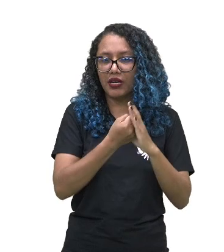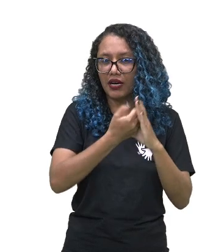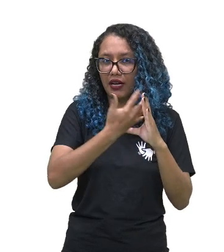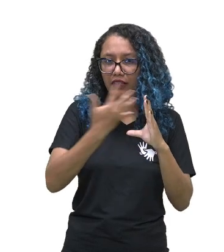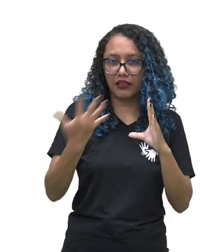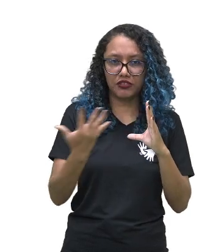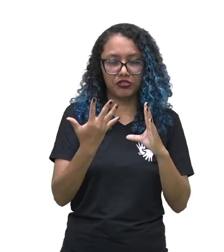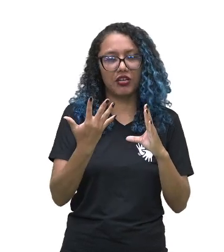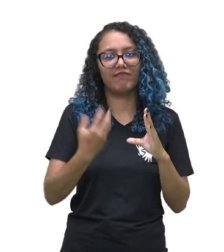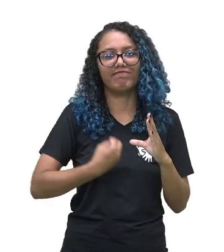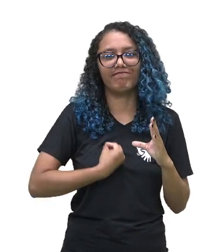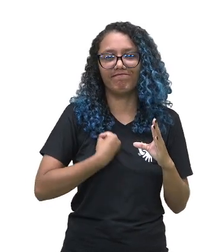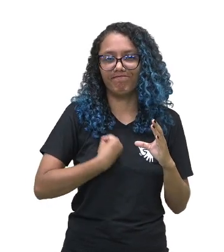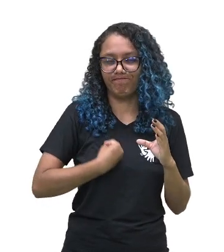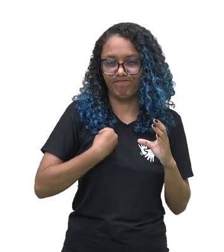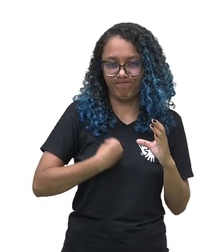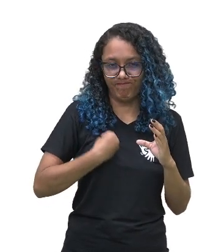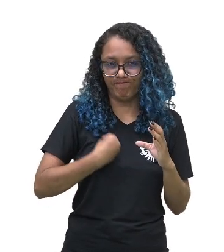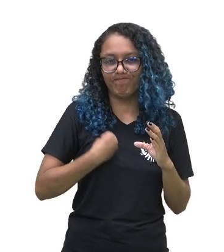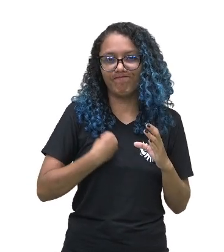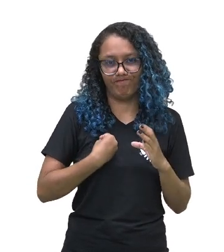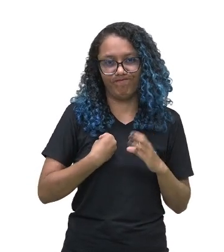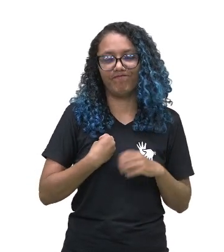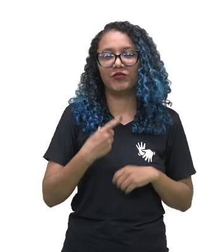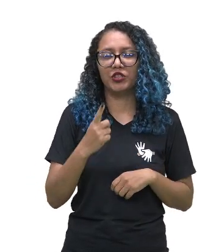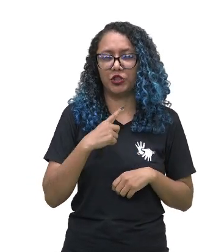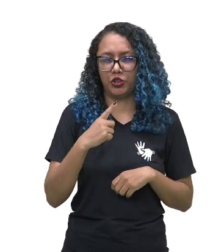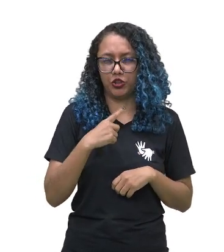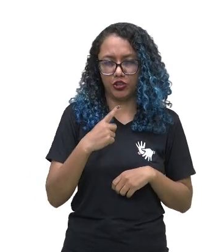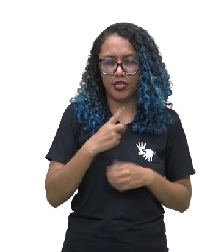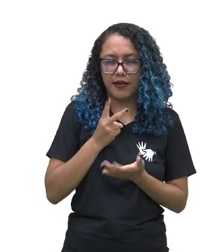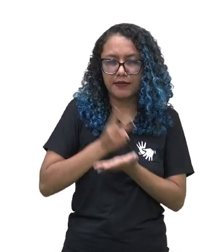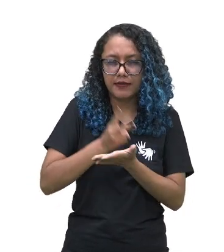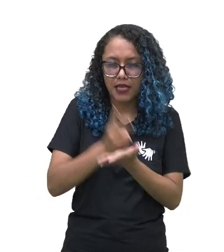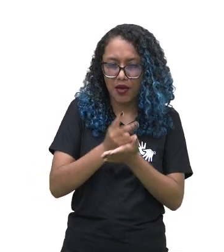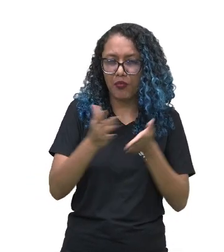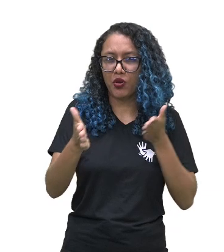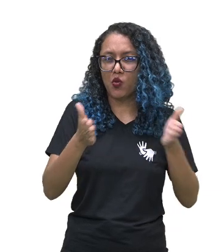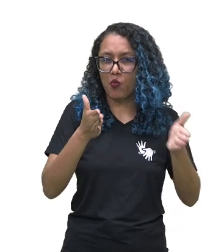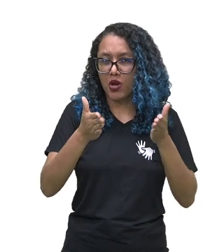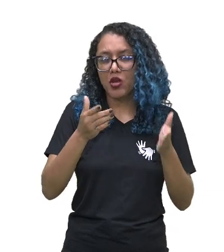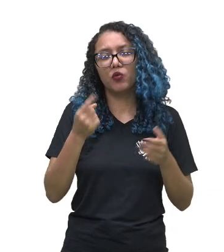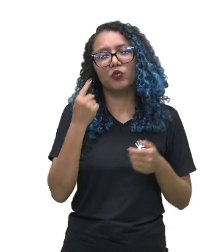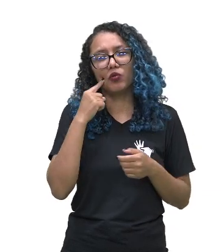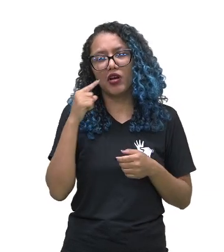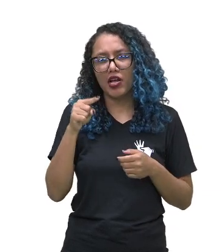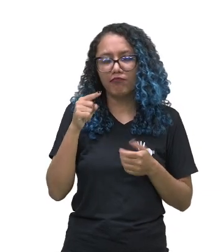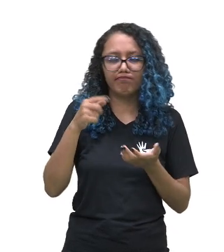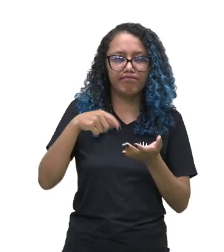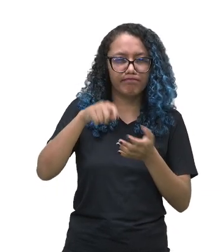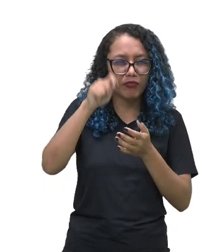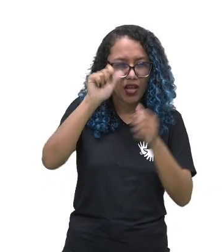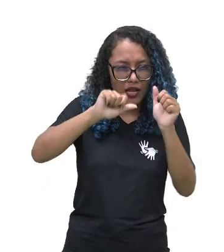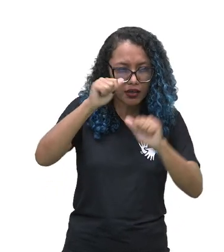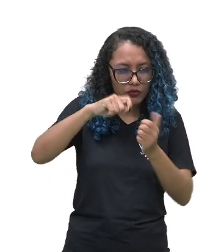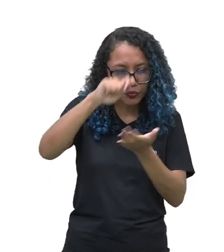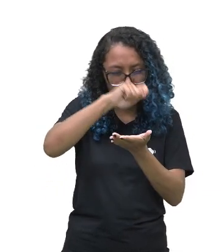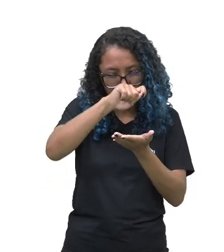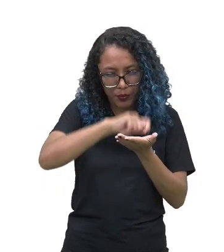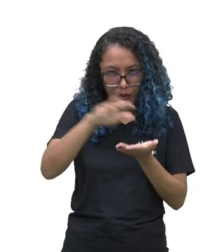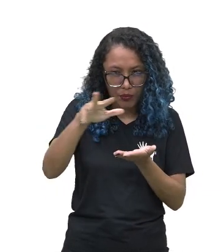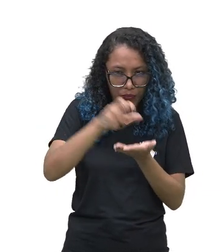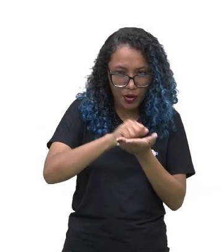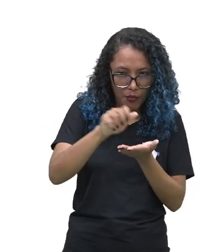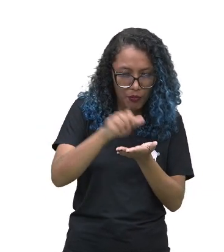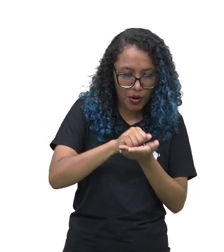muito presente no século XX, no momento em que ele escreveu a obra e que ele viu o Brasil. A marca da escravidão